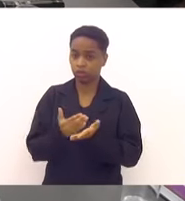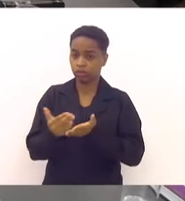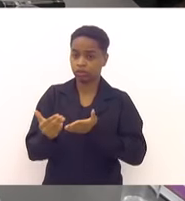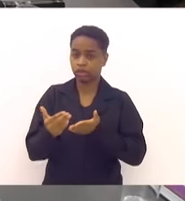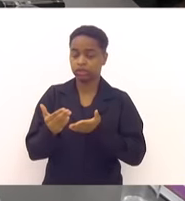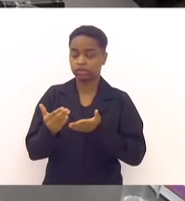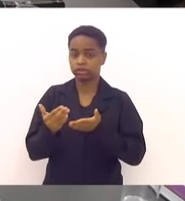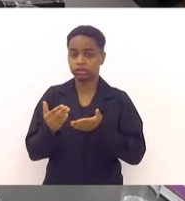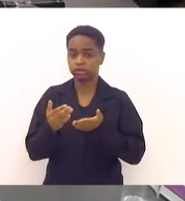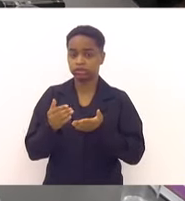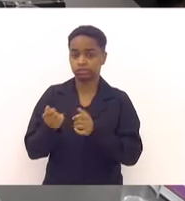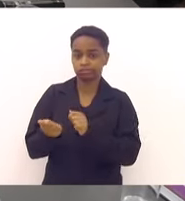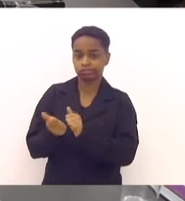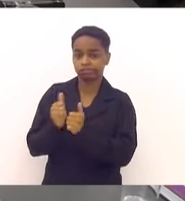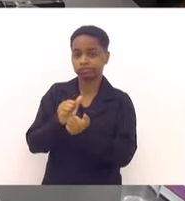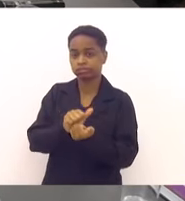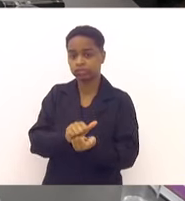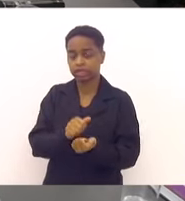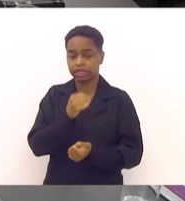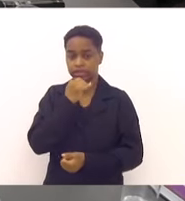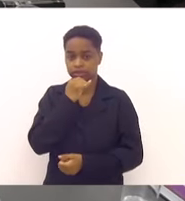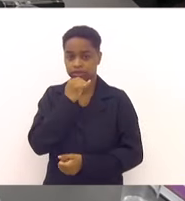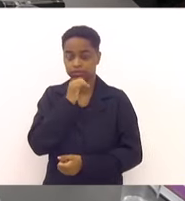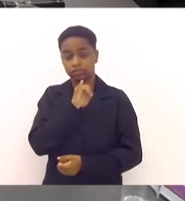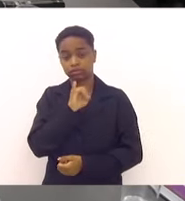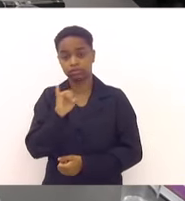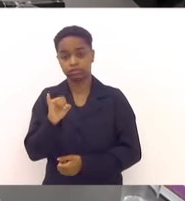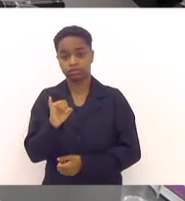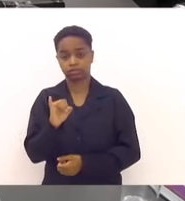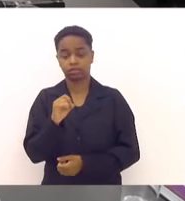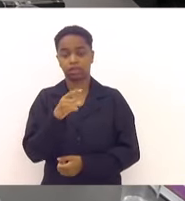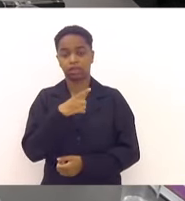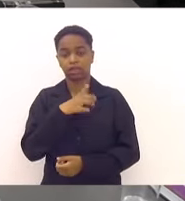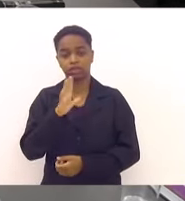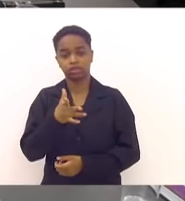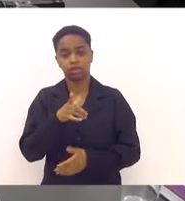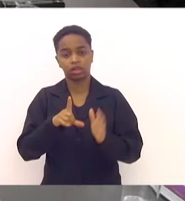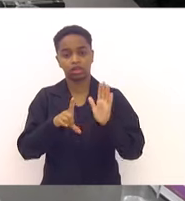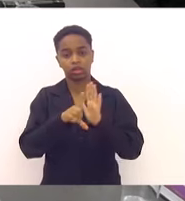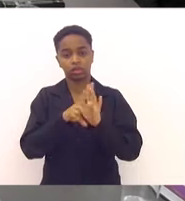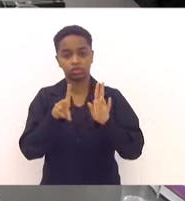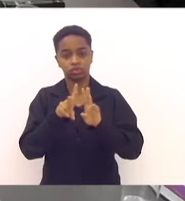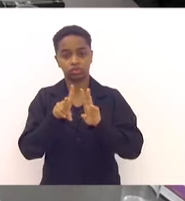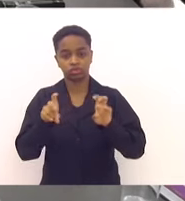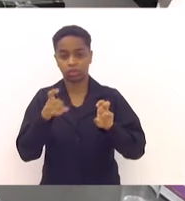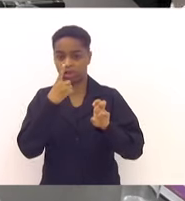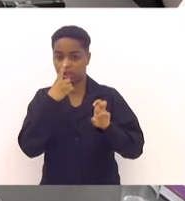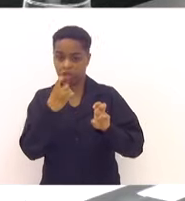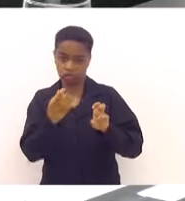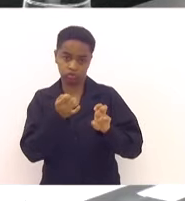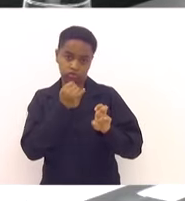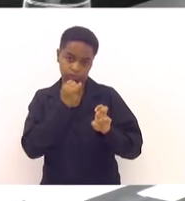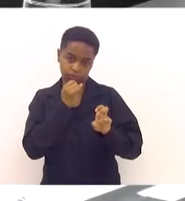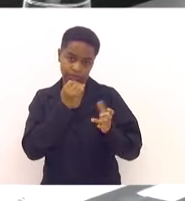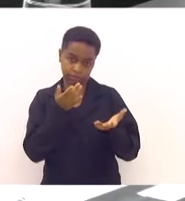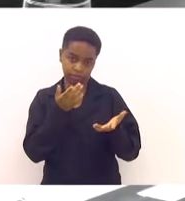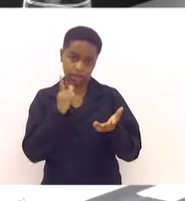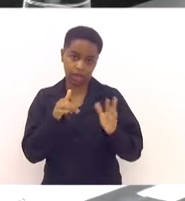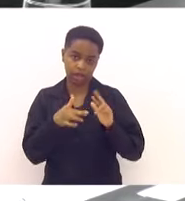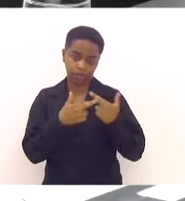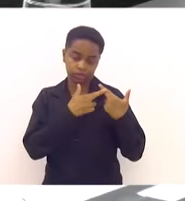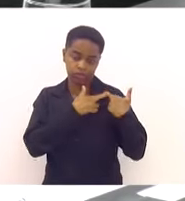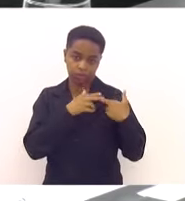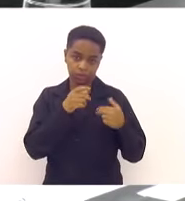gente preconiza. Se a gente... existem leis aqui sobre questão do lixo, por exemplo, que é de competência